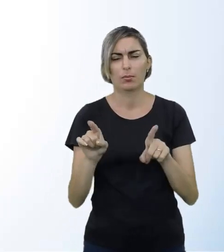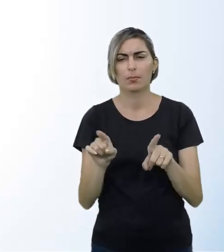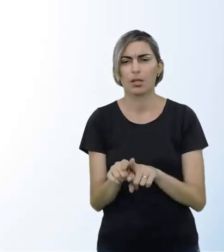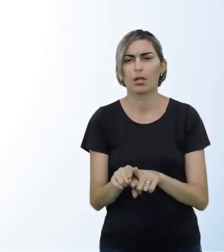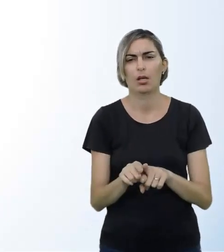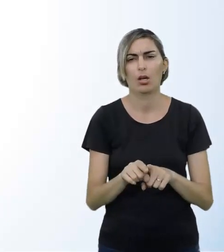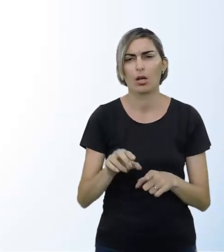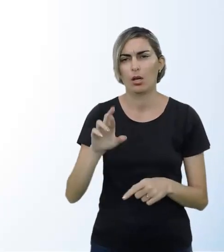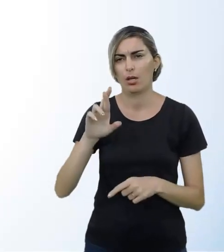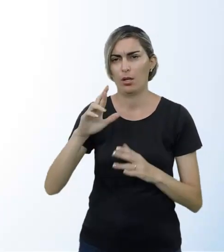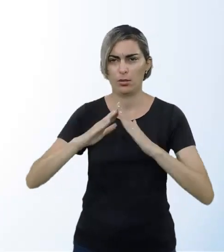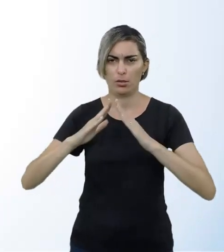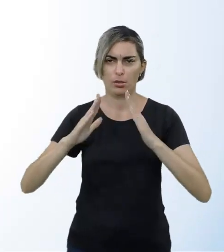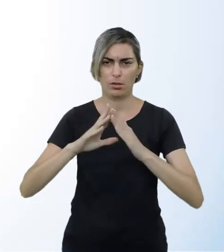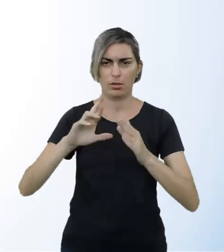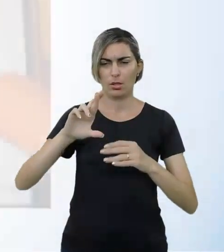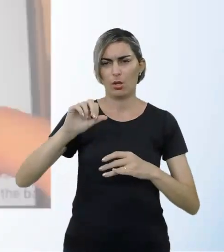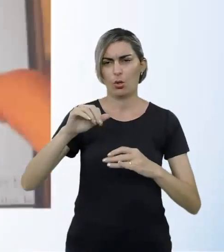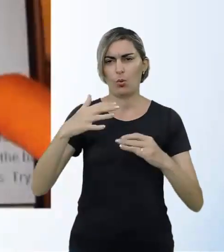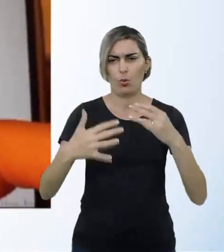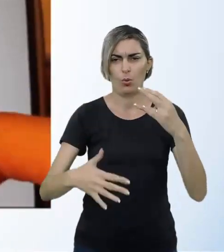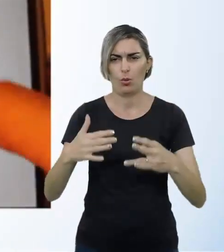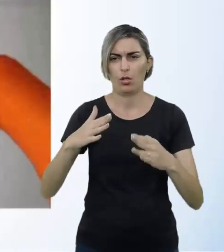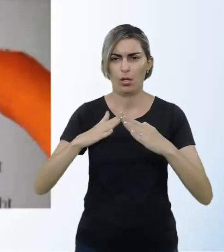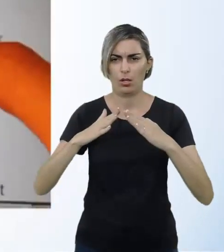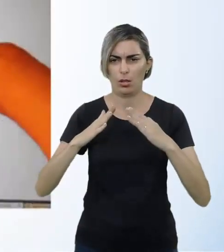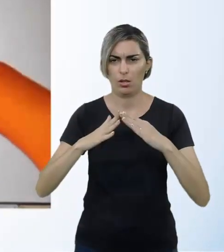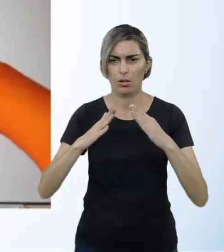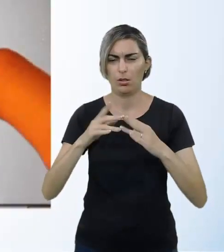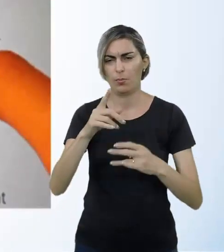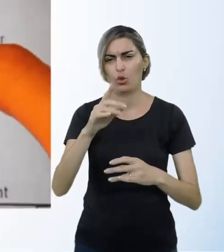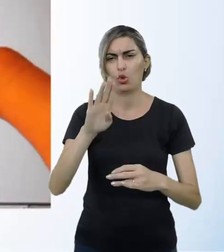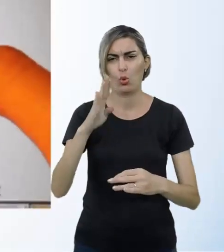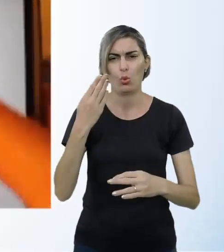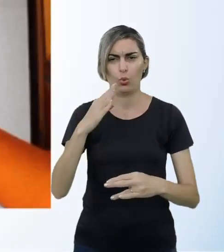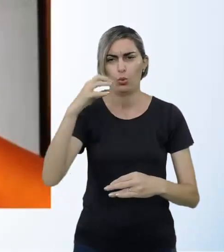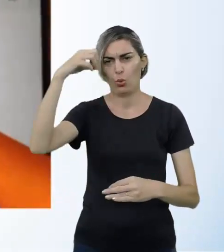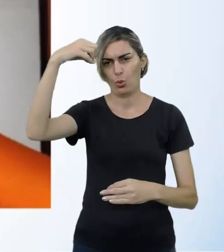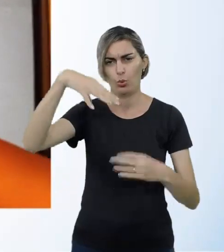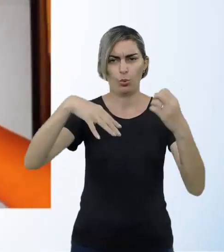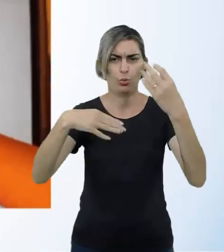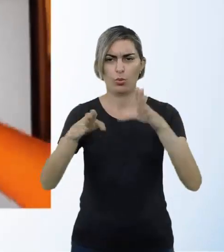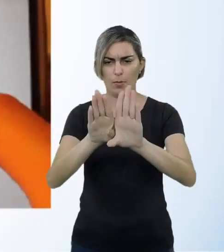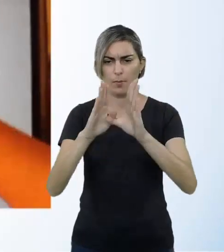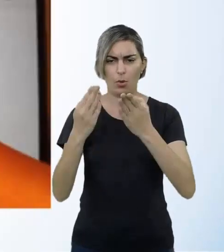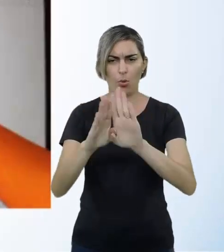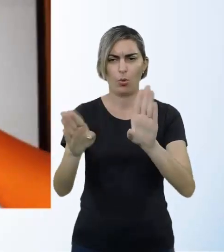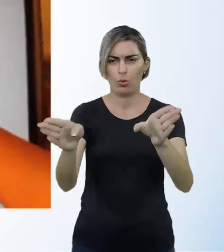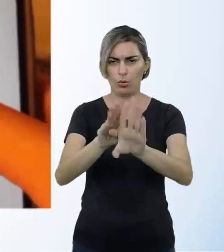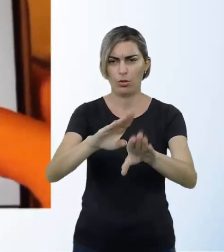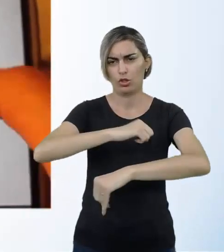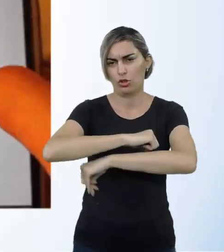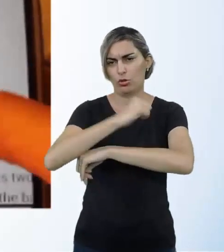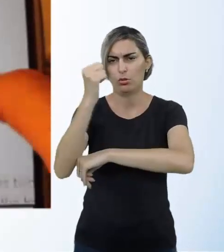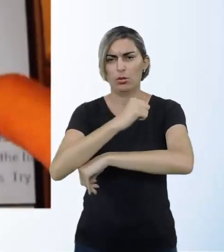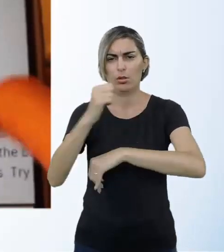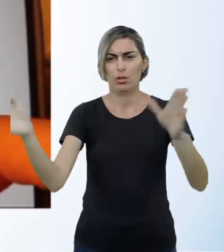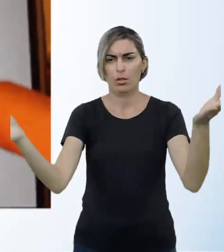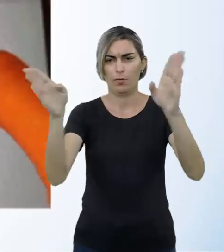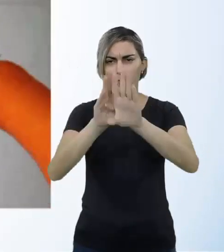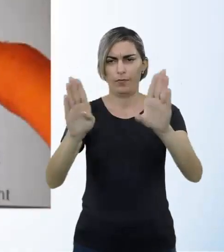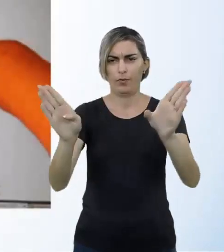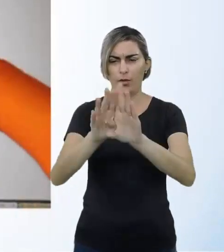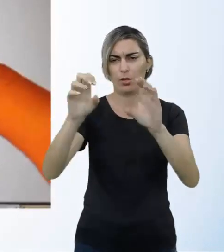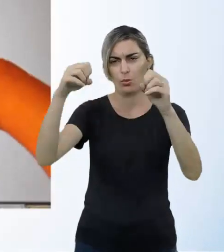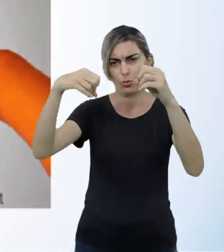tem também automação residencial, por exemplo, que você pode controlar luzes, abrir e fechar a porta, abrir e fechar a janela, tudo isso